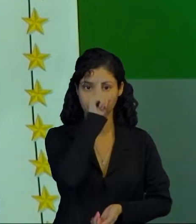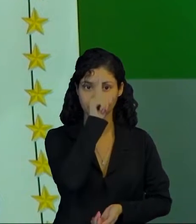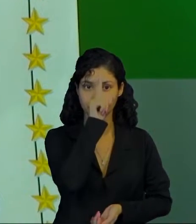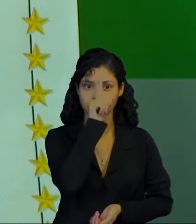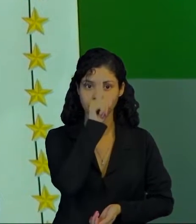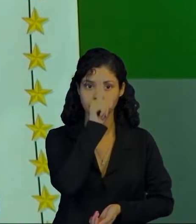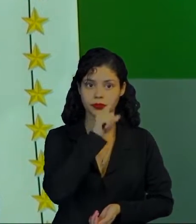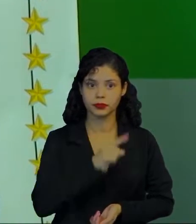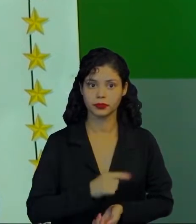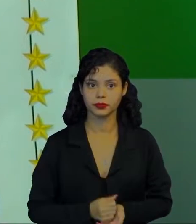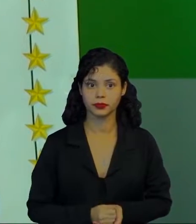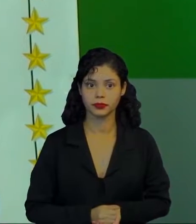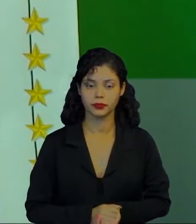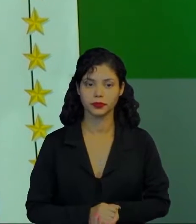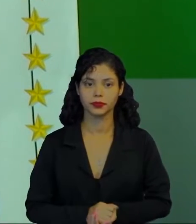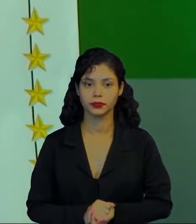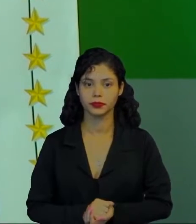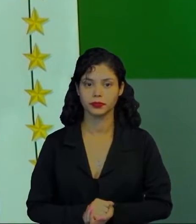amarelas